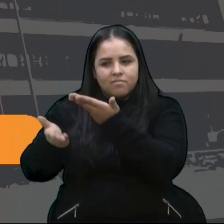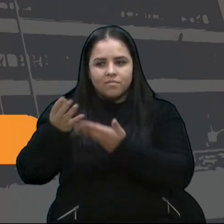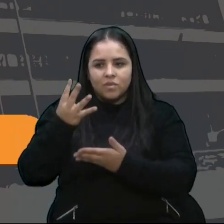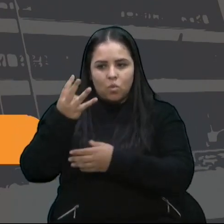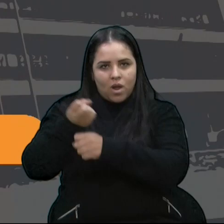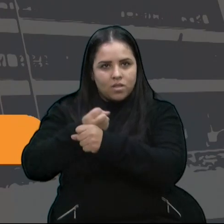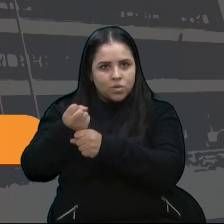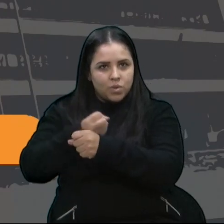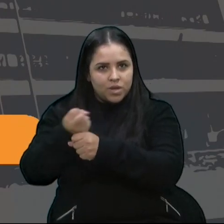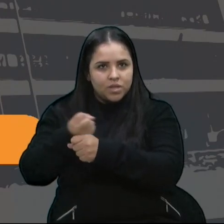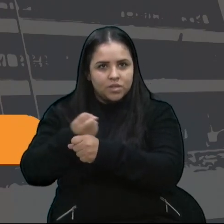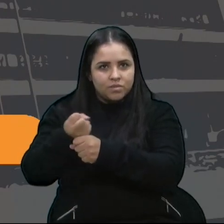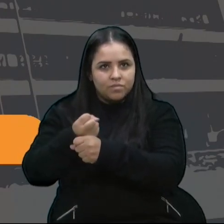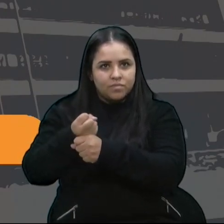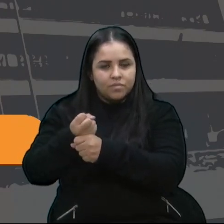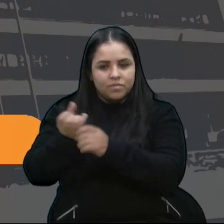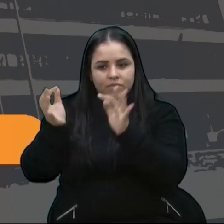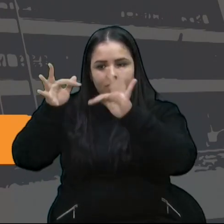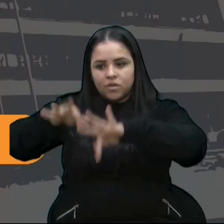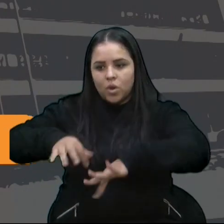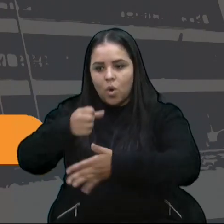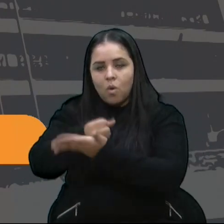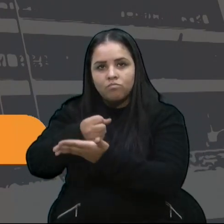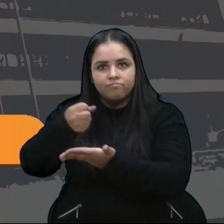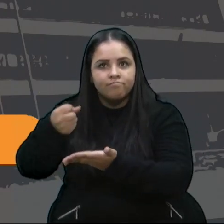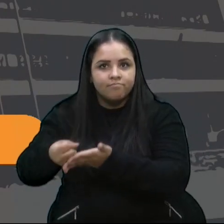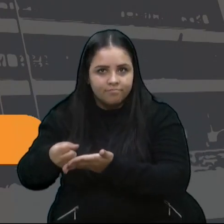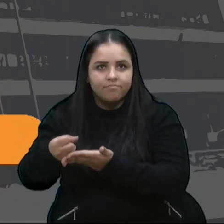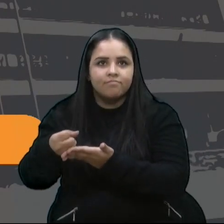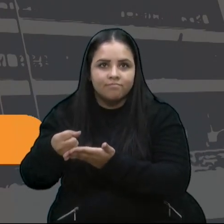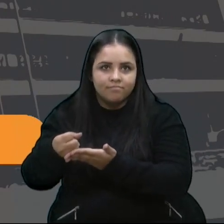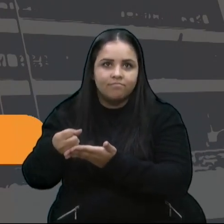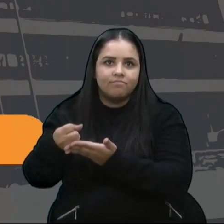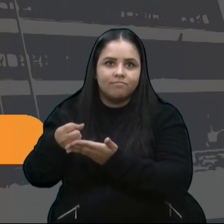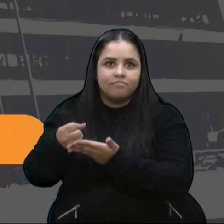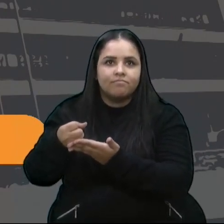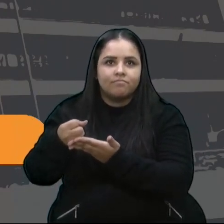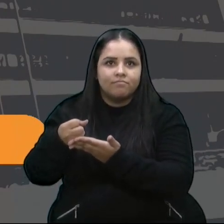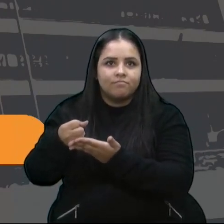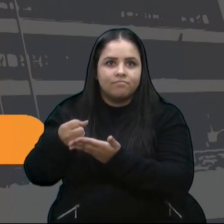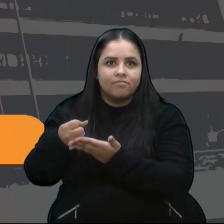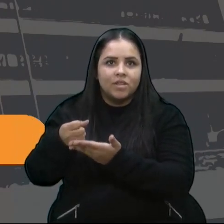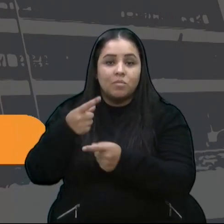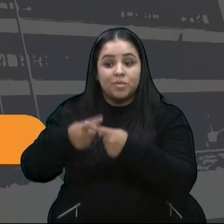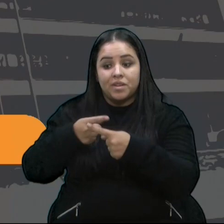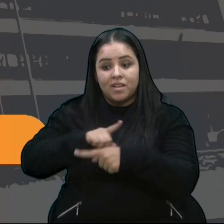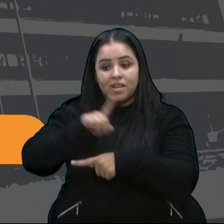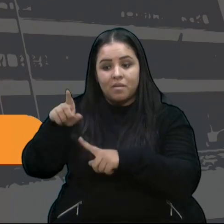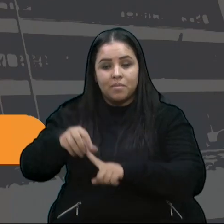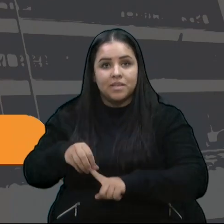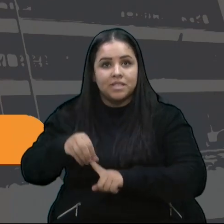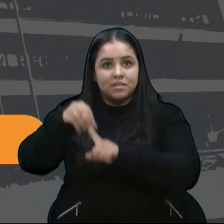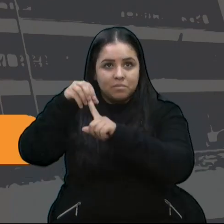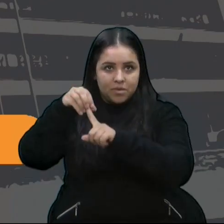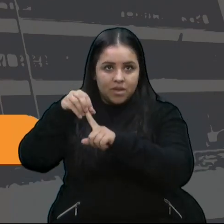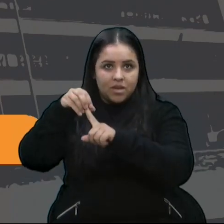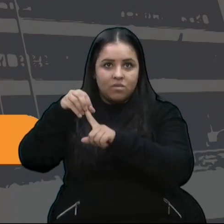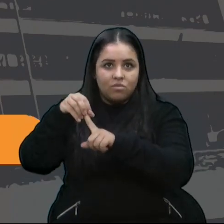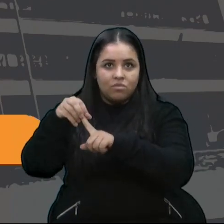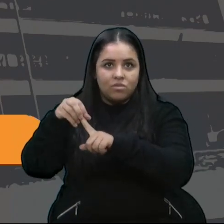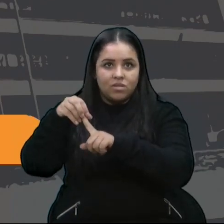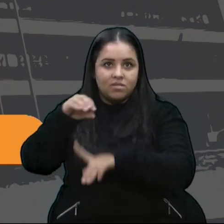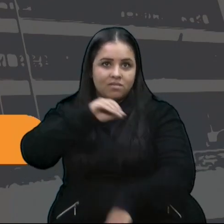anos, encerrar o contrato, né? Então, aquela que era a principal